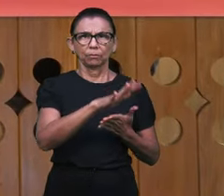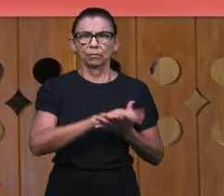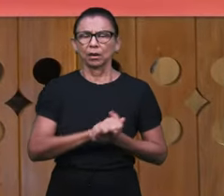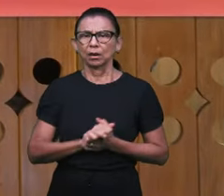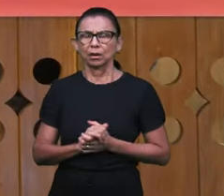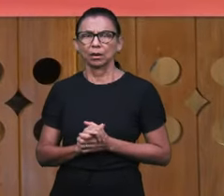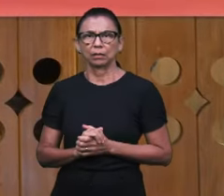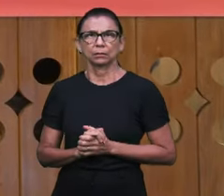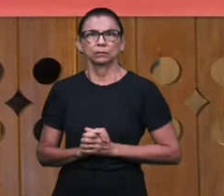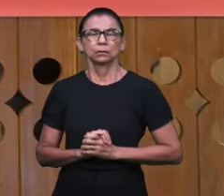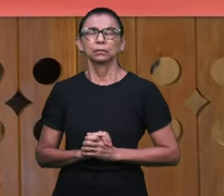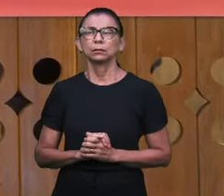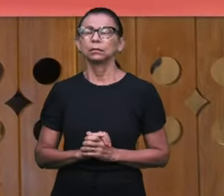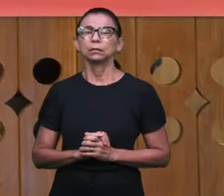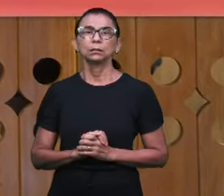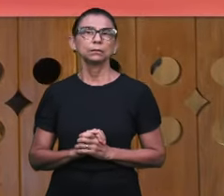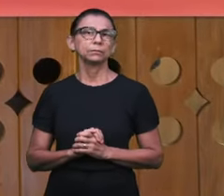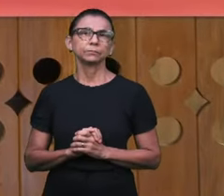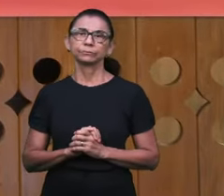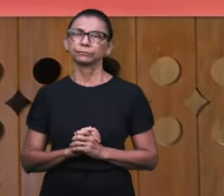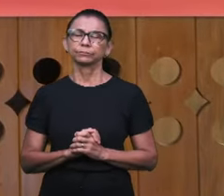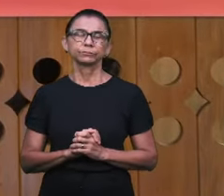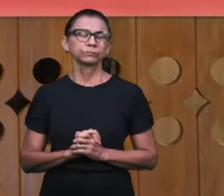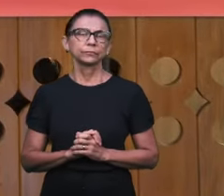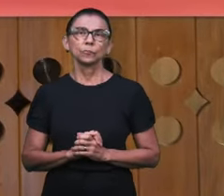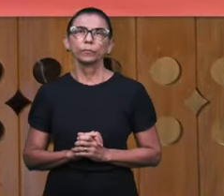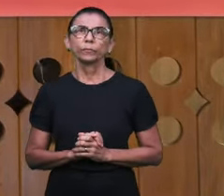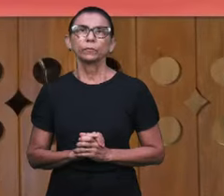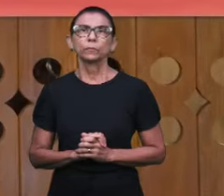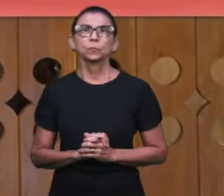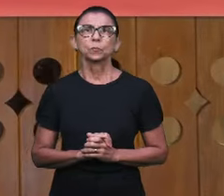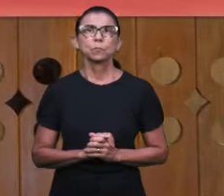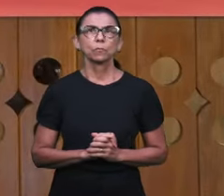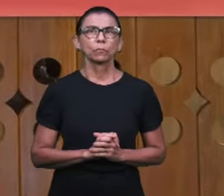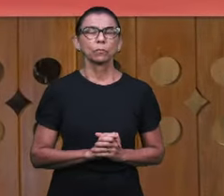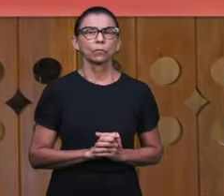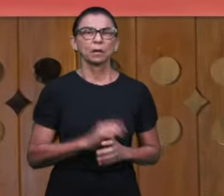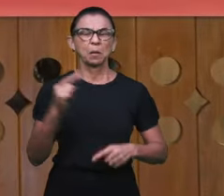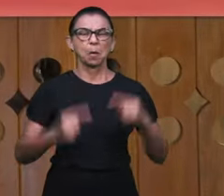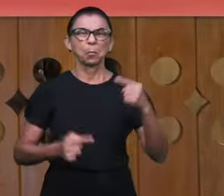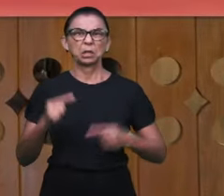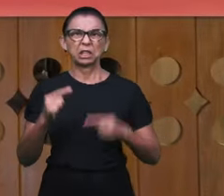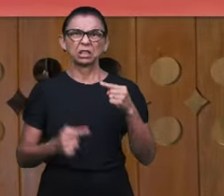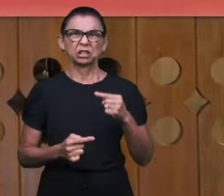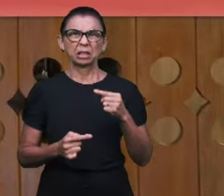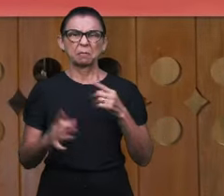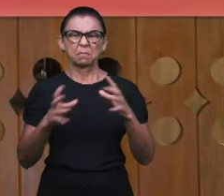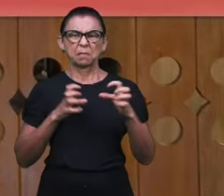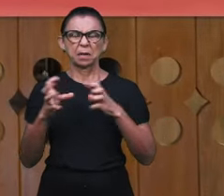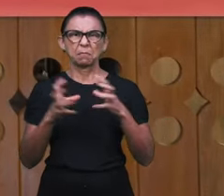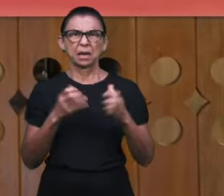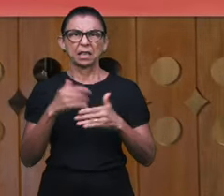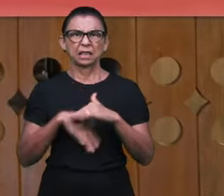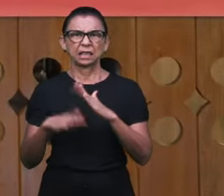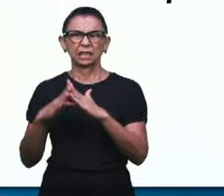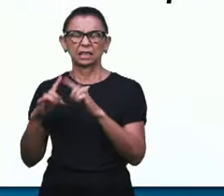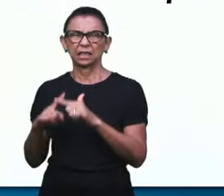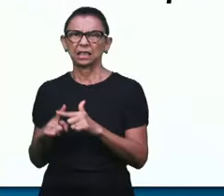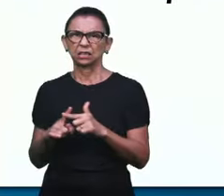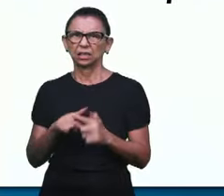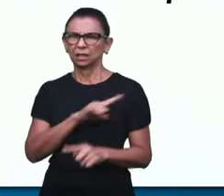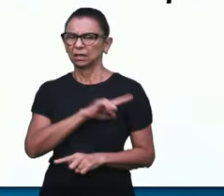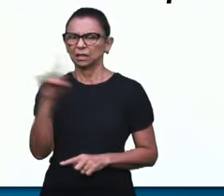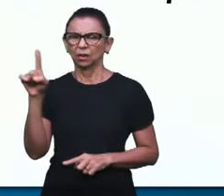nosso. Direita e esquerda, que bobagem. Aí, vai, Jesus. Vamos seguir? Pode falar.